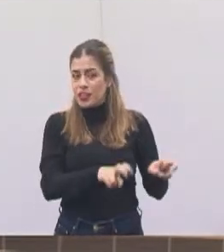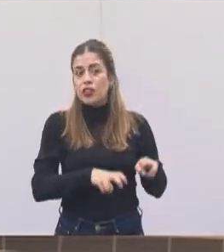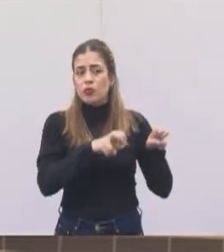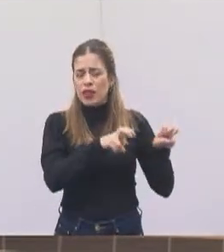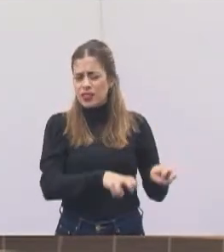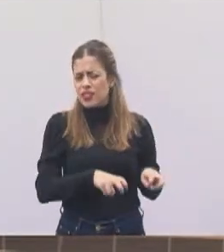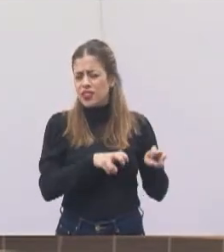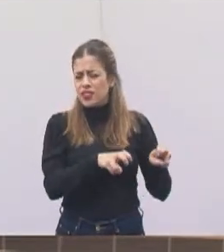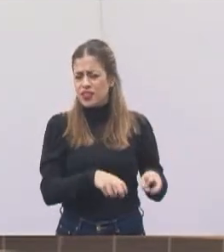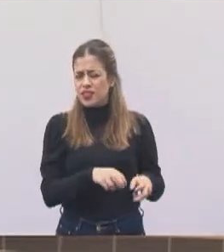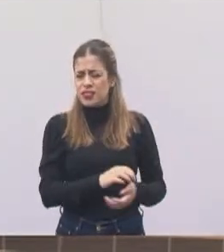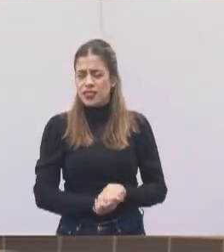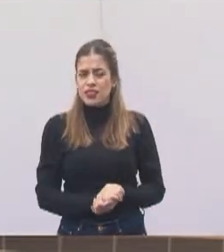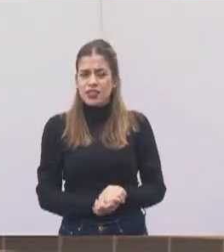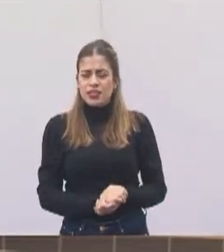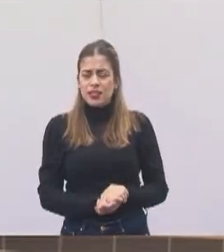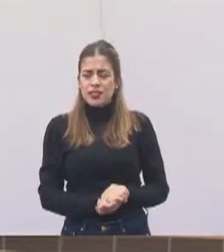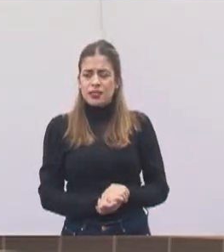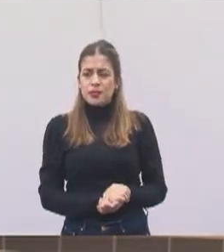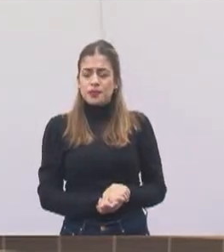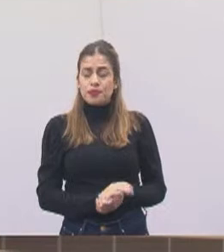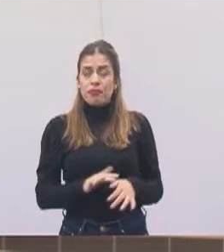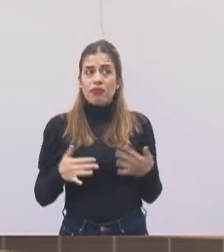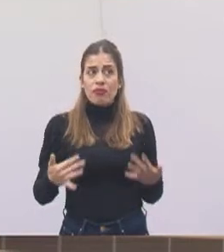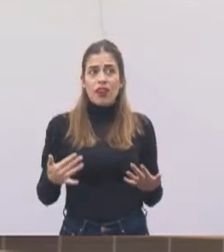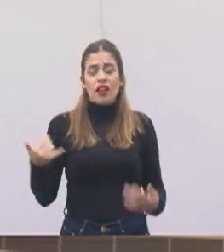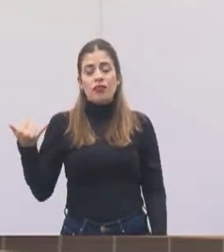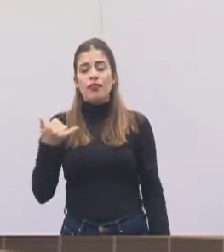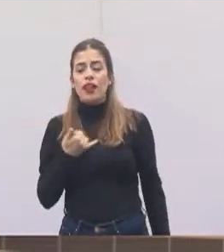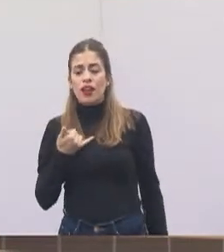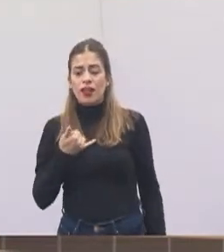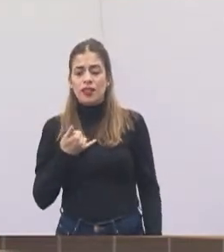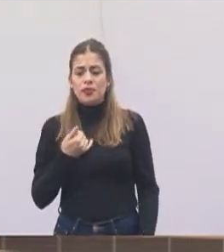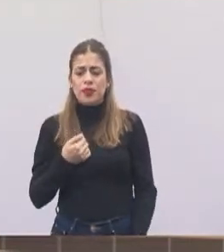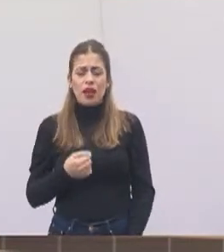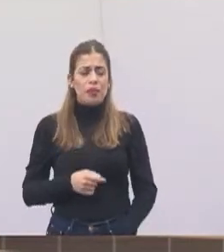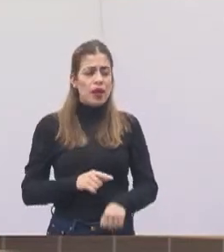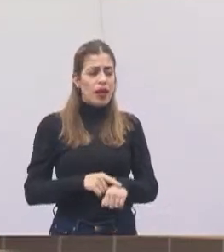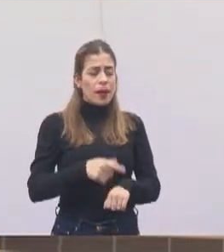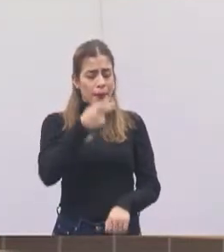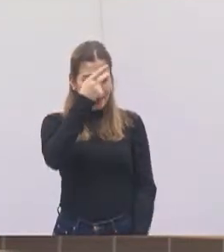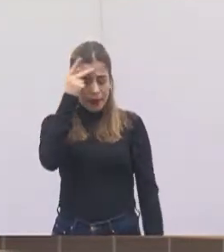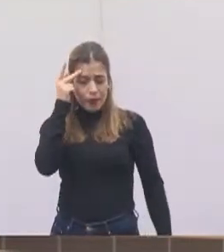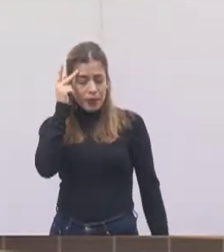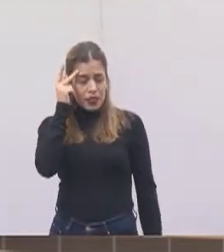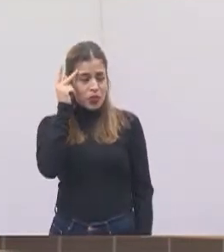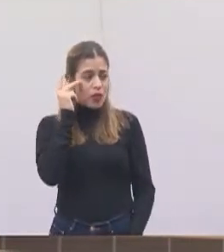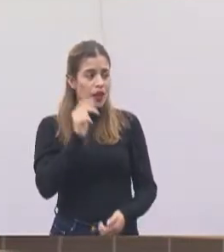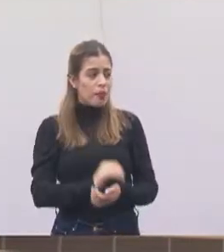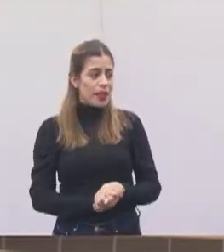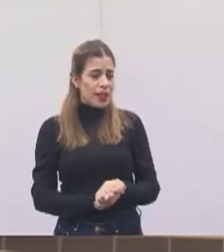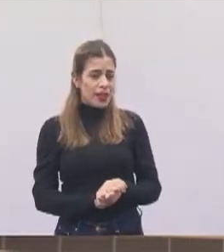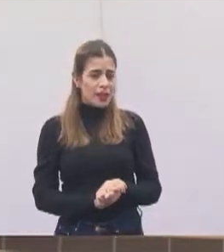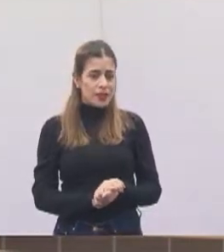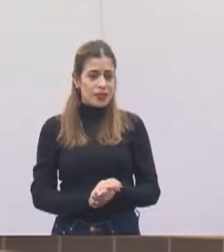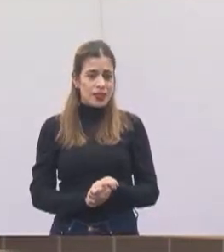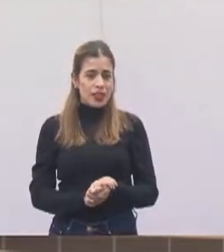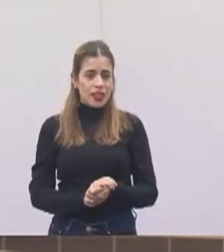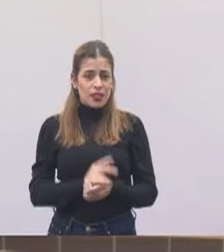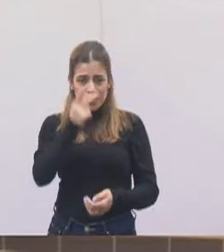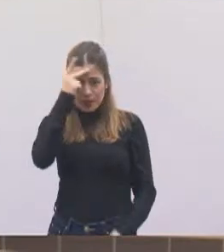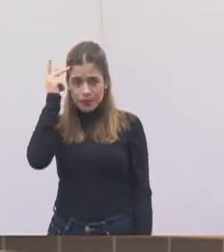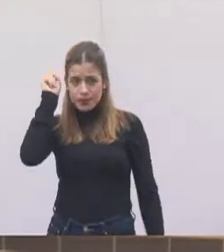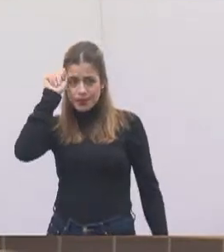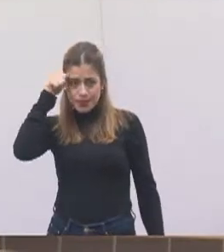mim. Então quer dizer que o negro tem que ser da Umbanda, porque foi negro, vem dos escravos, vem dos